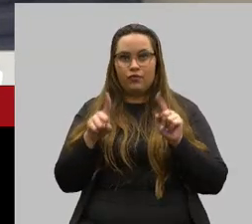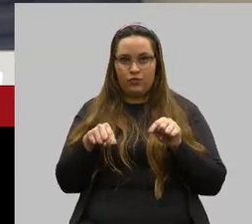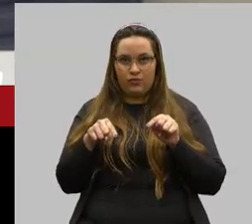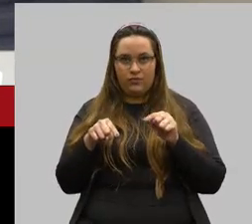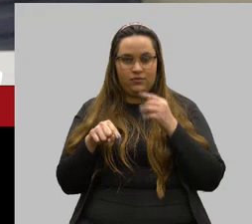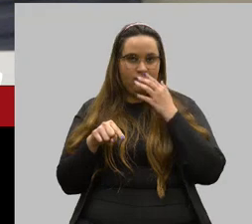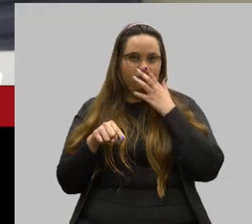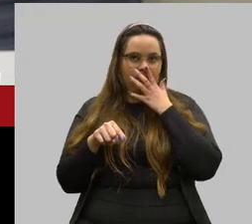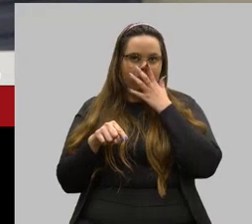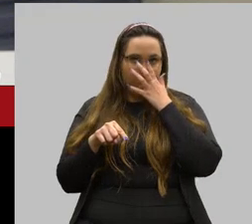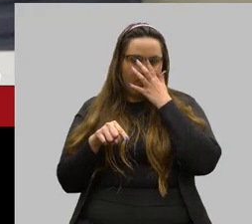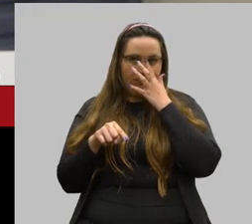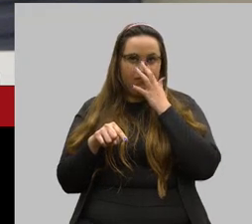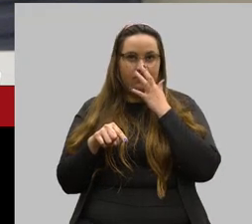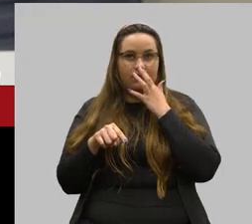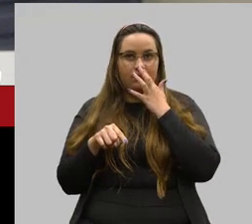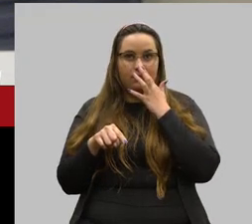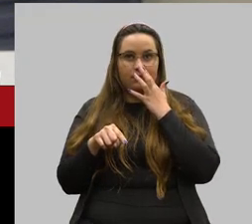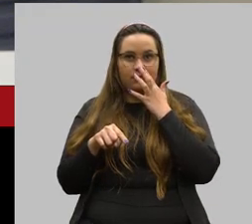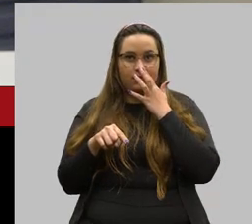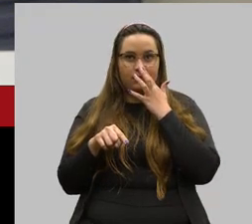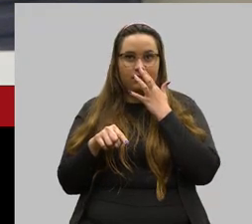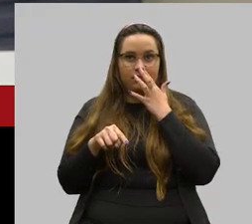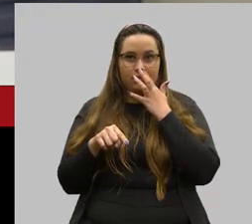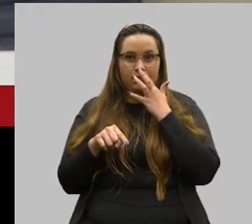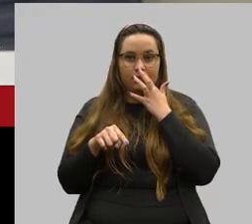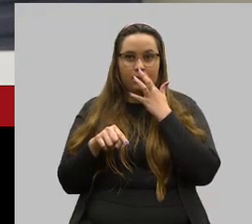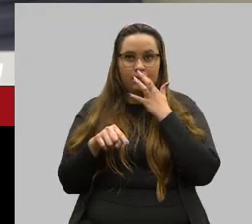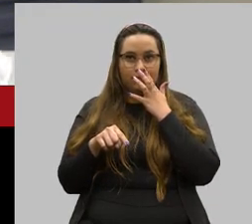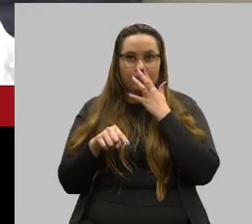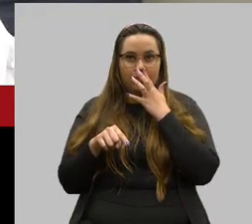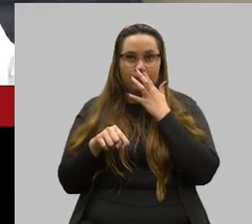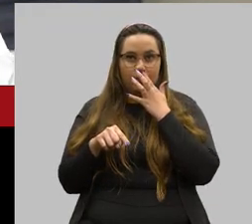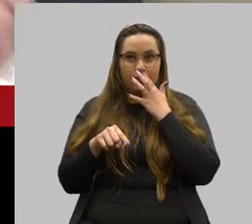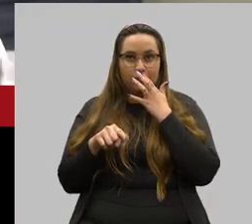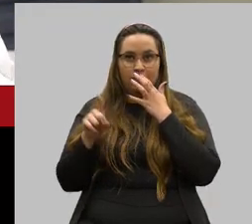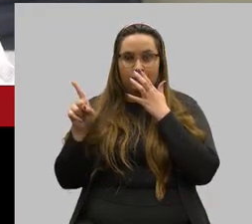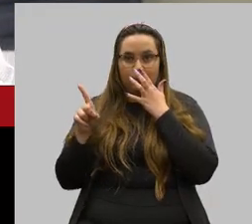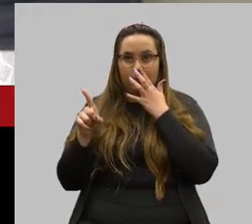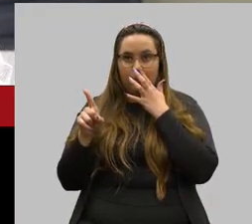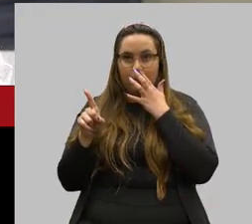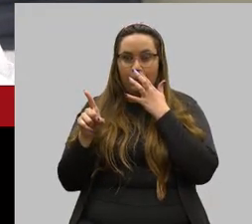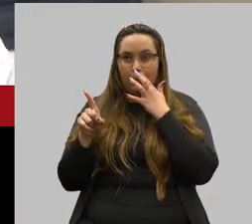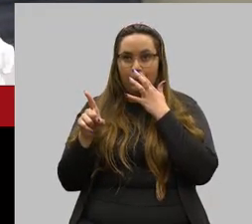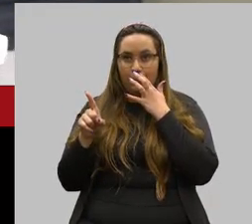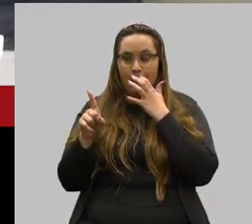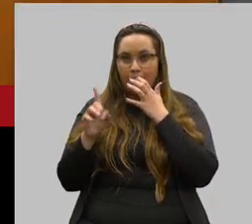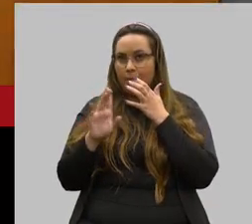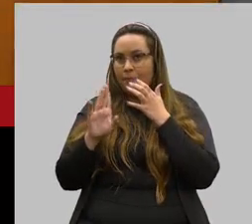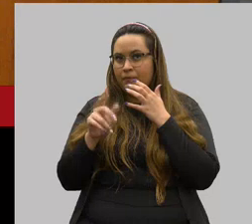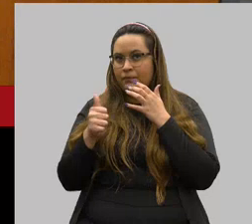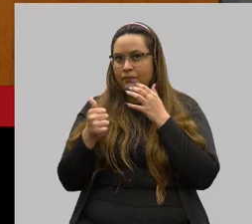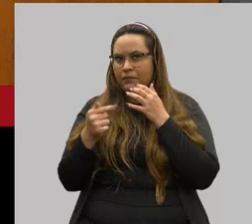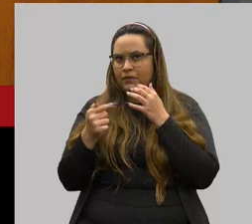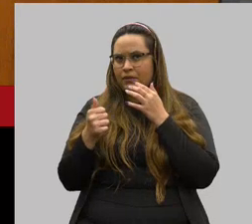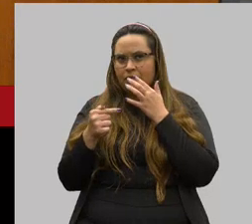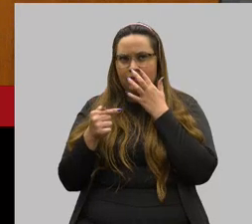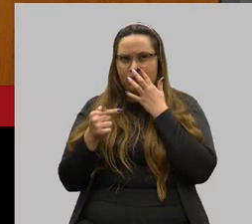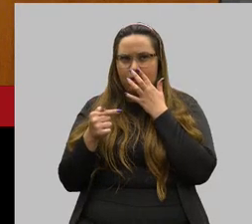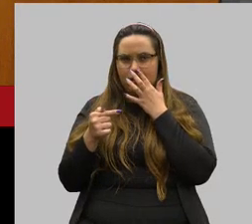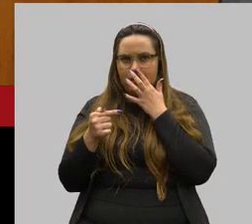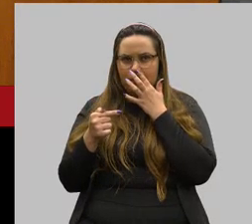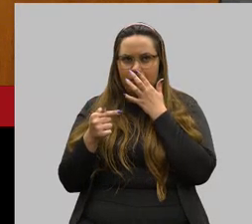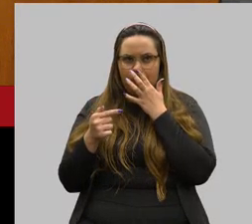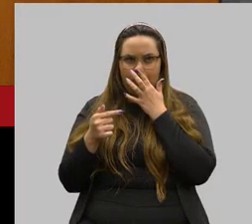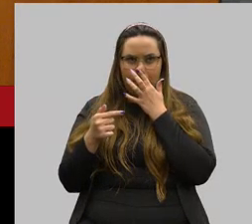apoio do Dr Guilherme tem como sen me mandar o número exato chega 18 não 17 é alguma coisa é